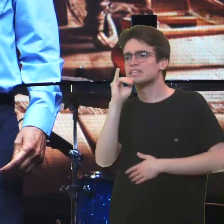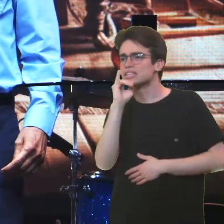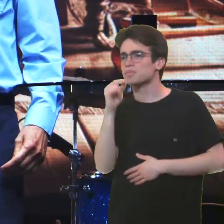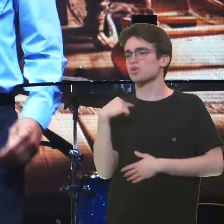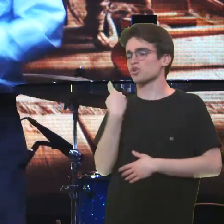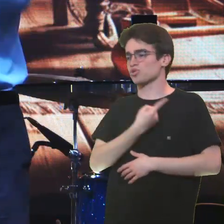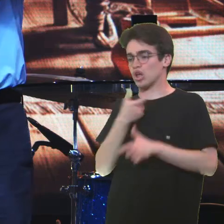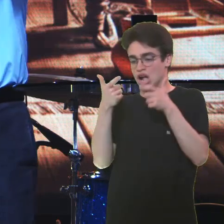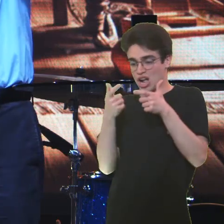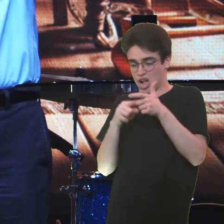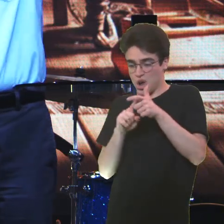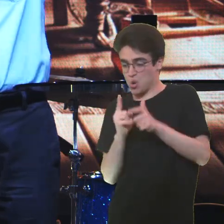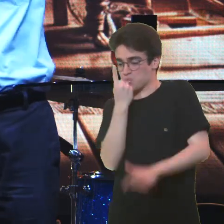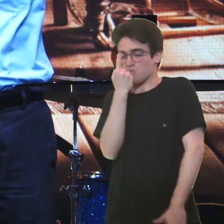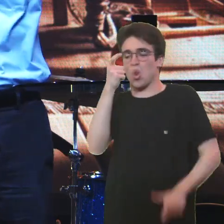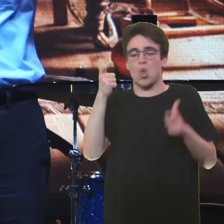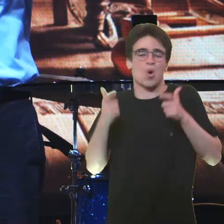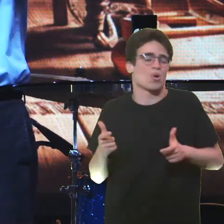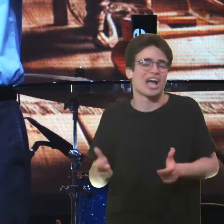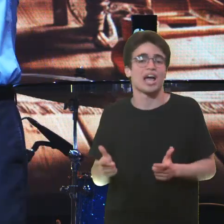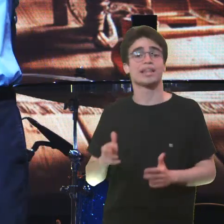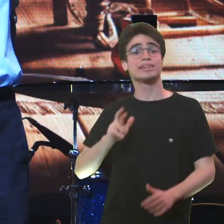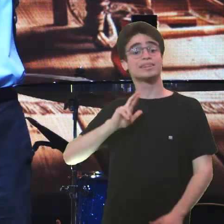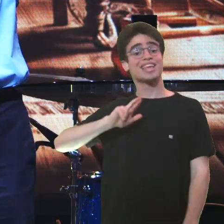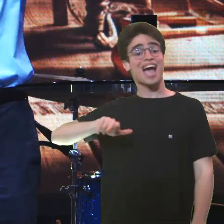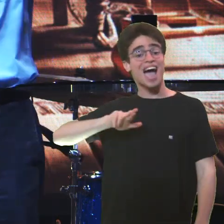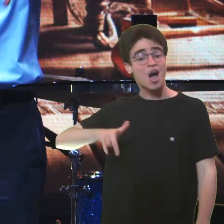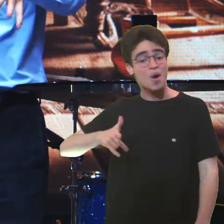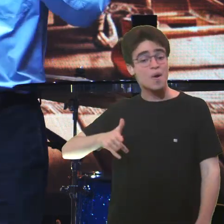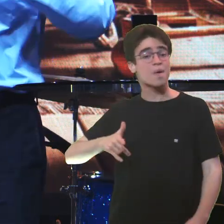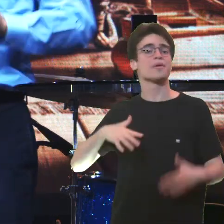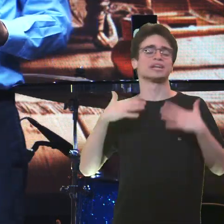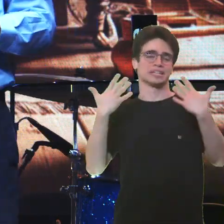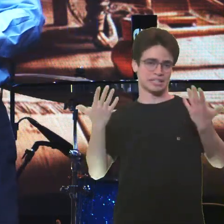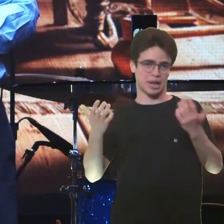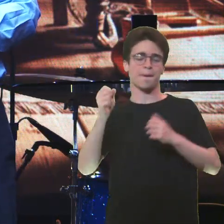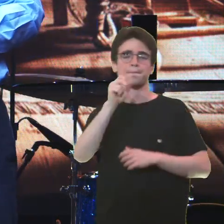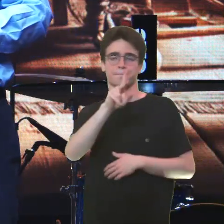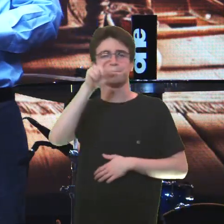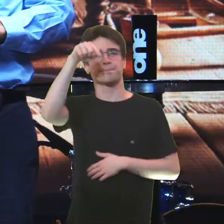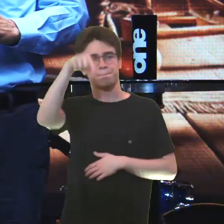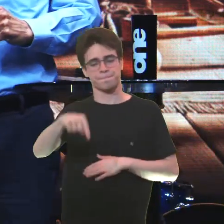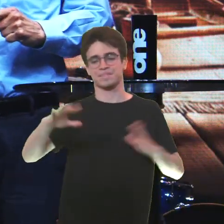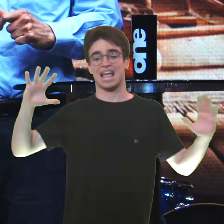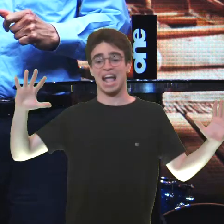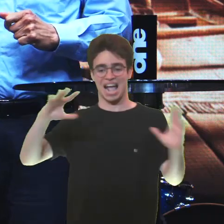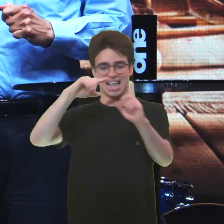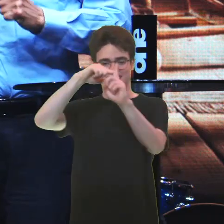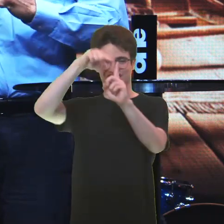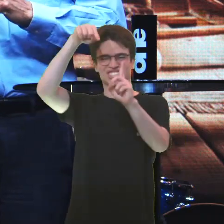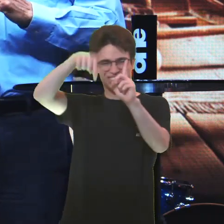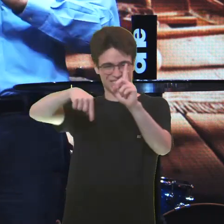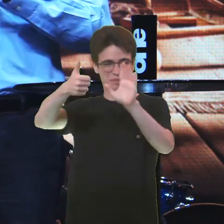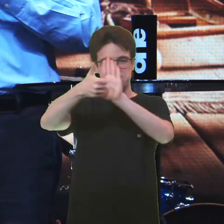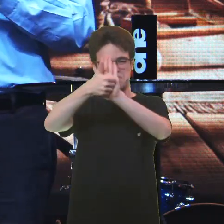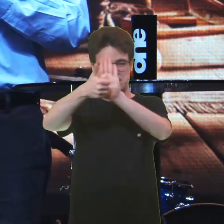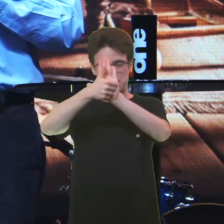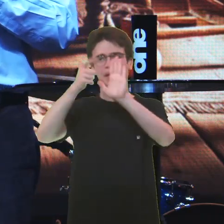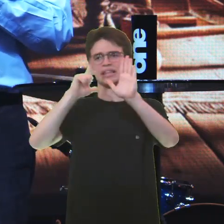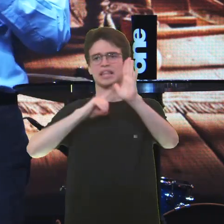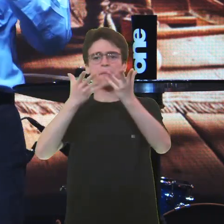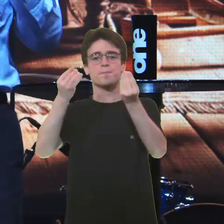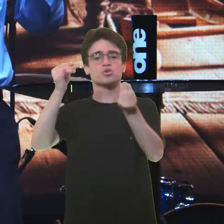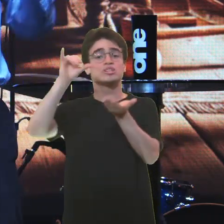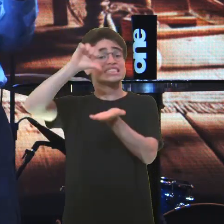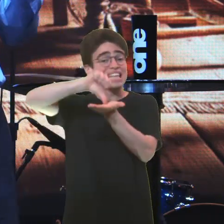da cidade. Ustedes tienen este edificio bastante céntrico en la ciudad. Vocês têm um edifício, um prédio bastante central